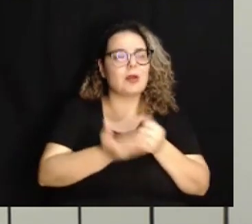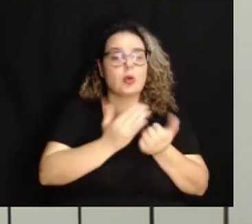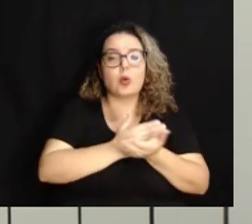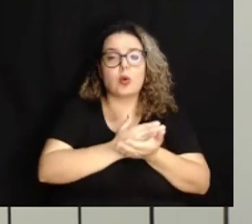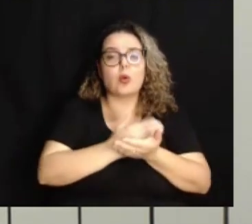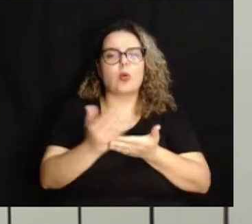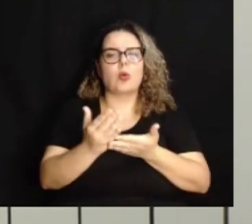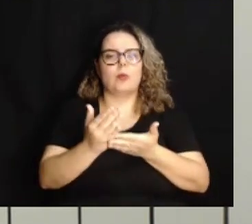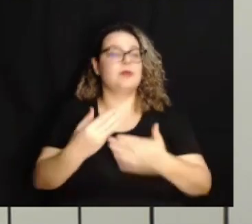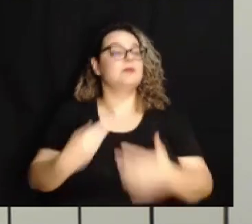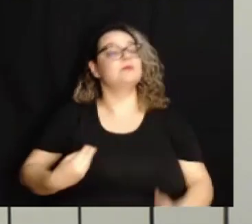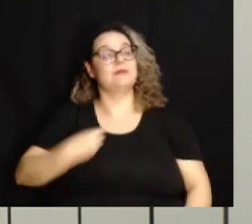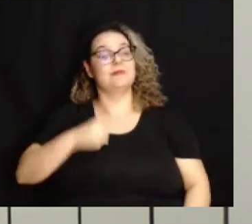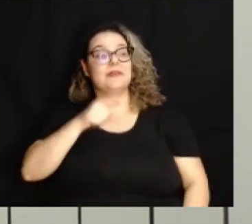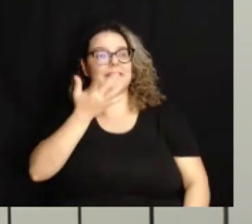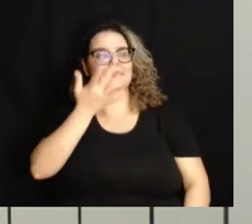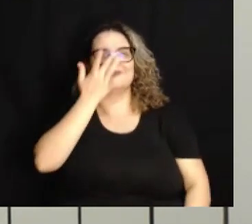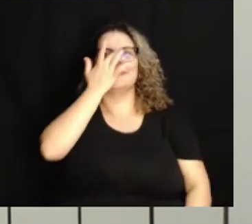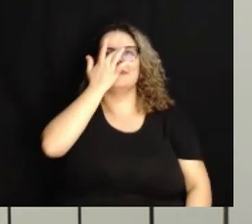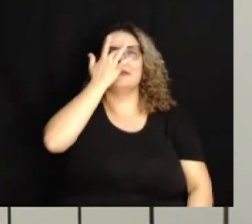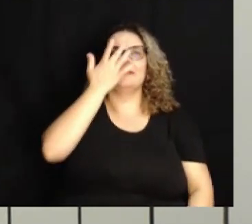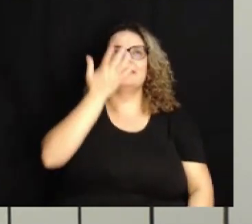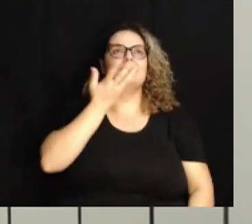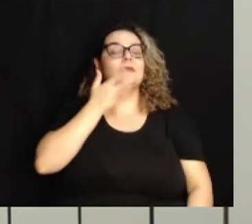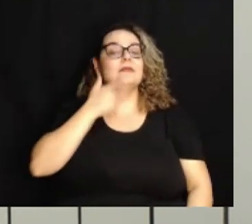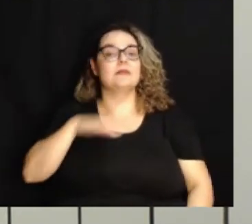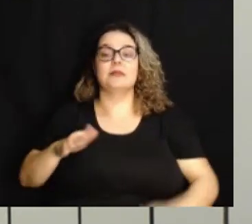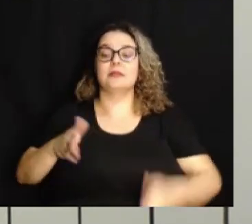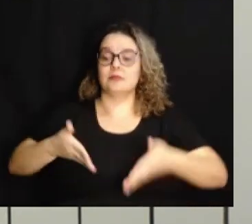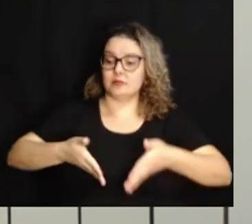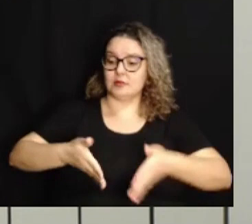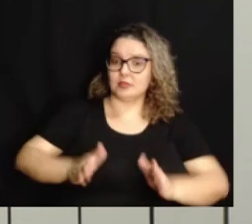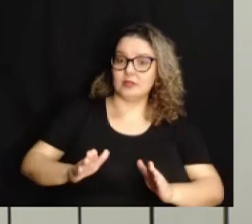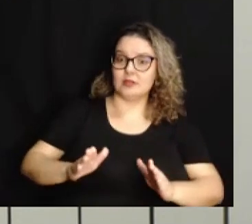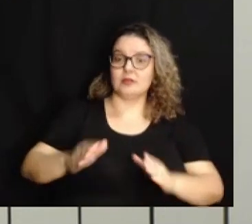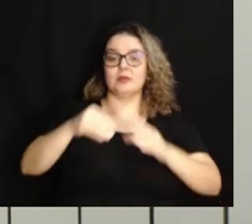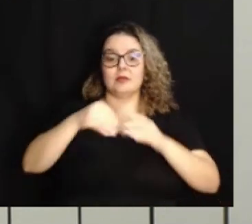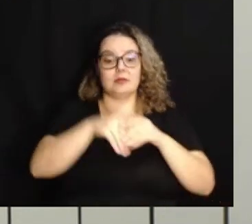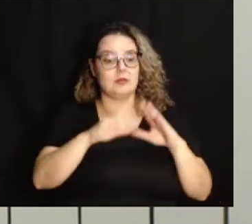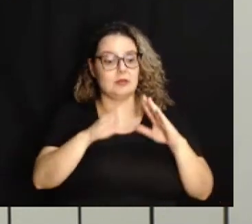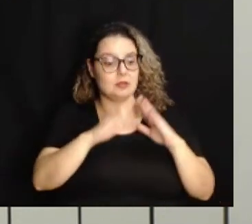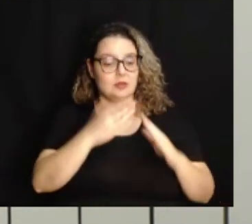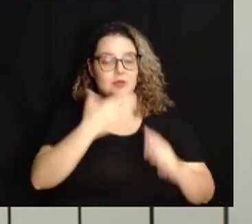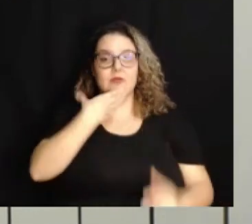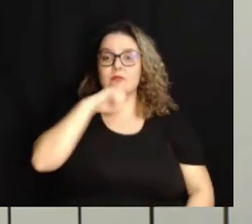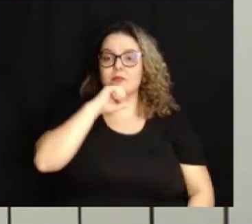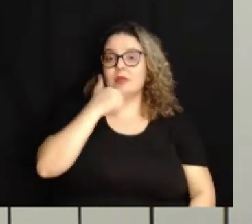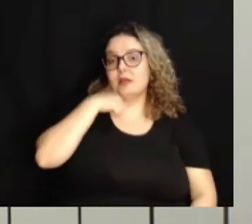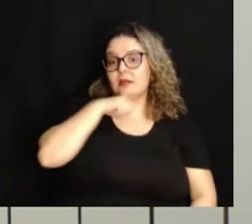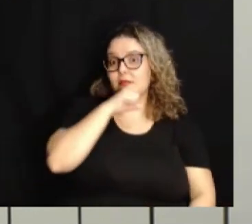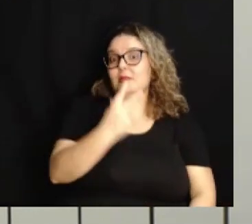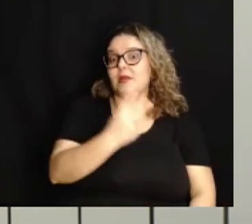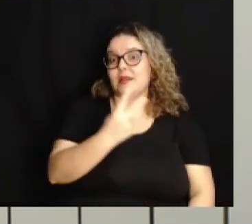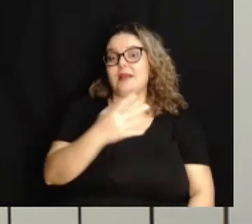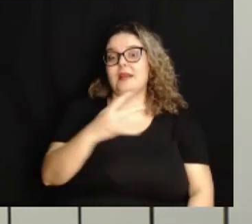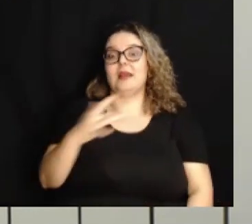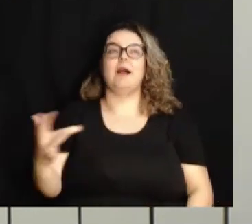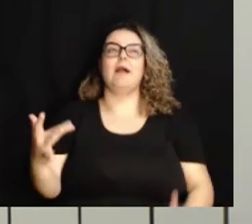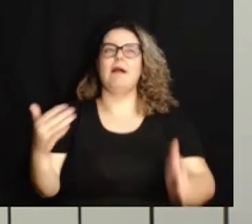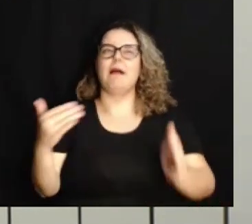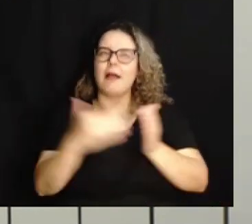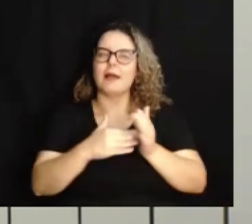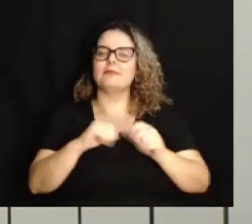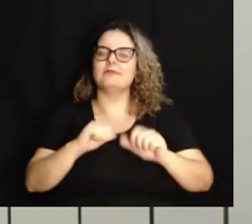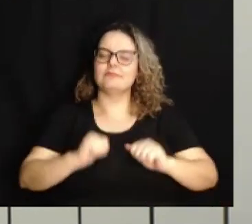né? A criança, ela nasce, fica ali em casa com os pais, até adquirir aí uma certa resistência para ir